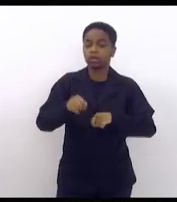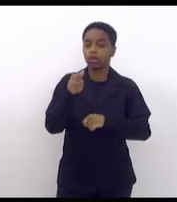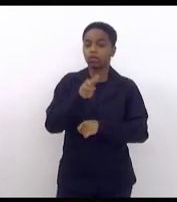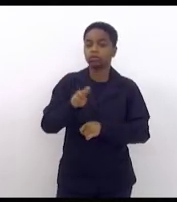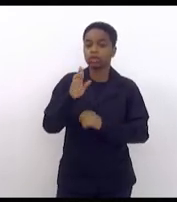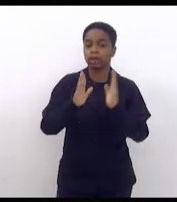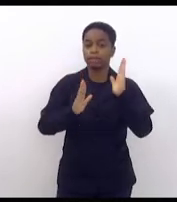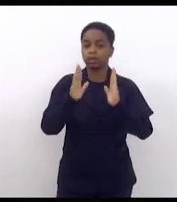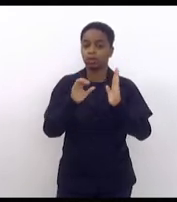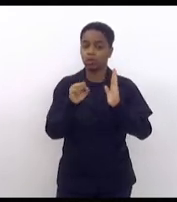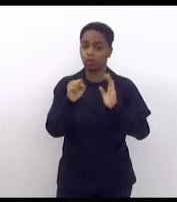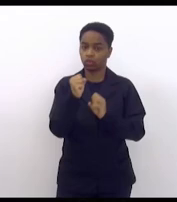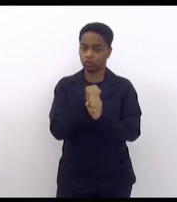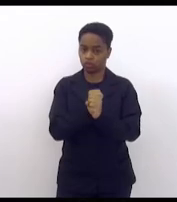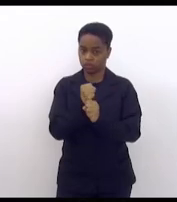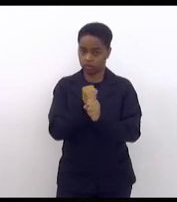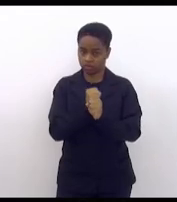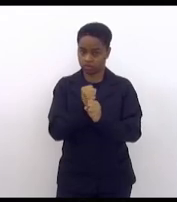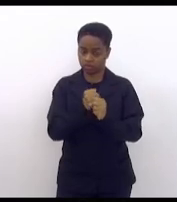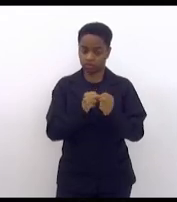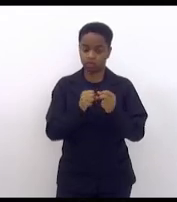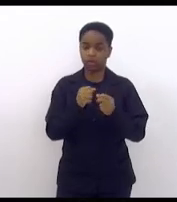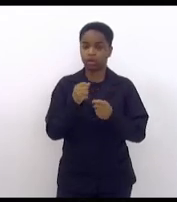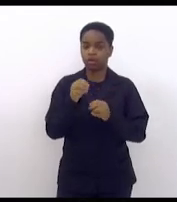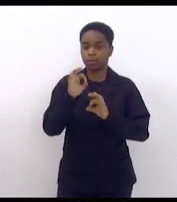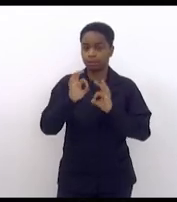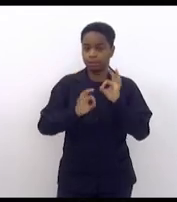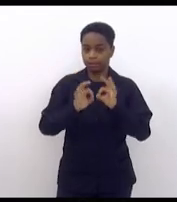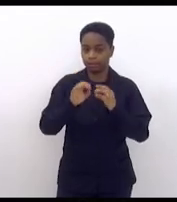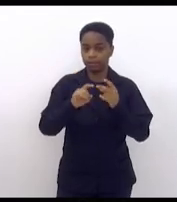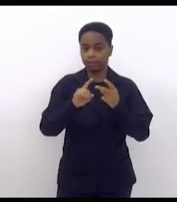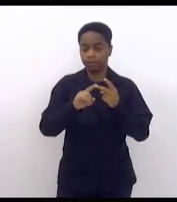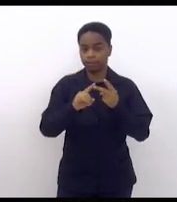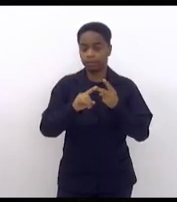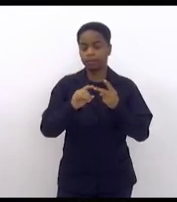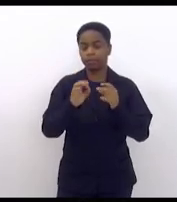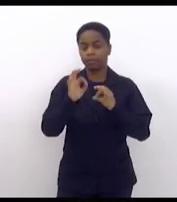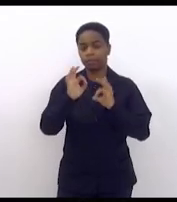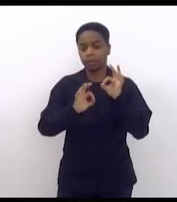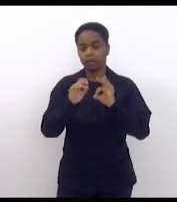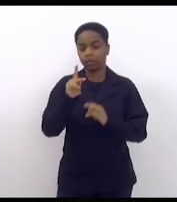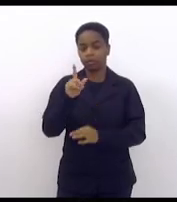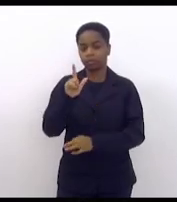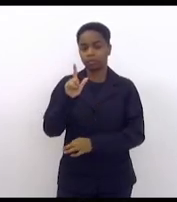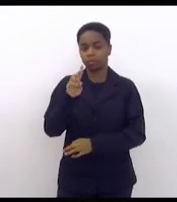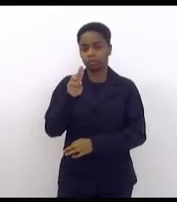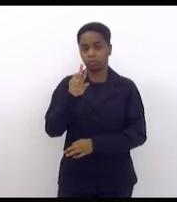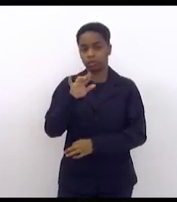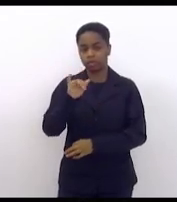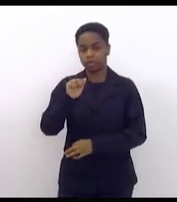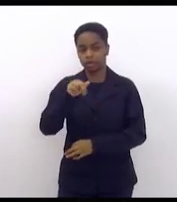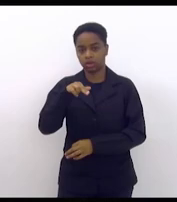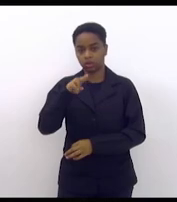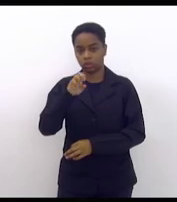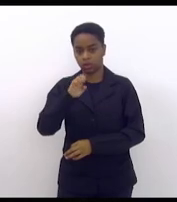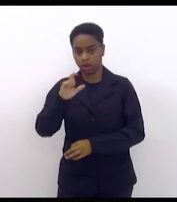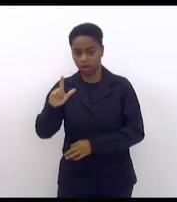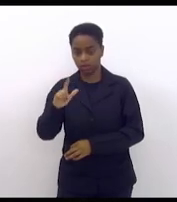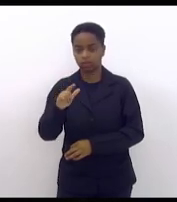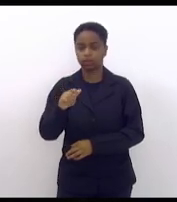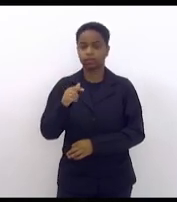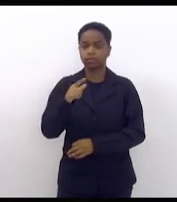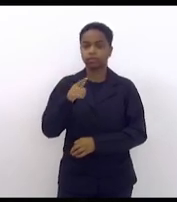8 anos. O plano plurianual, que cobre de 2023, 2024 a 2027, e a